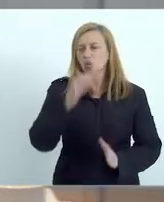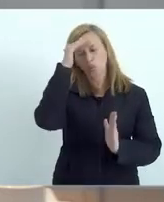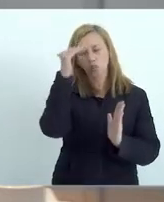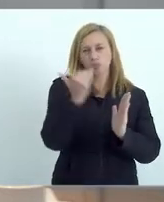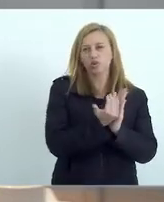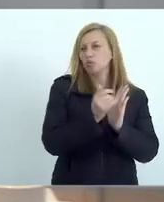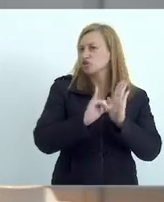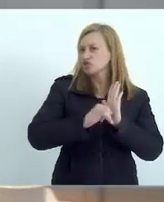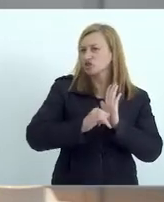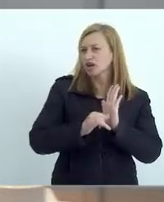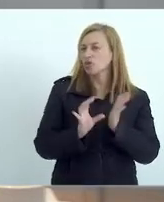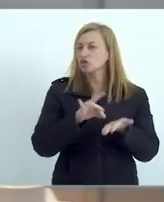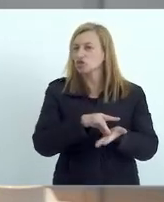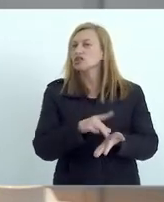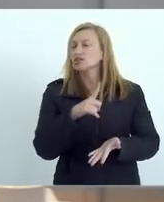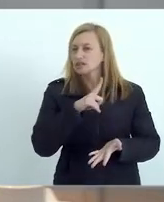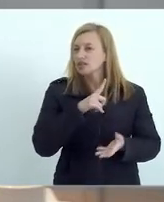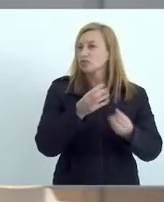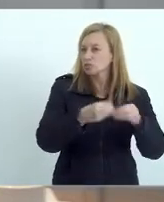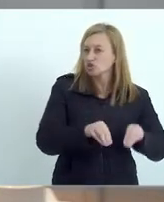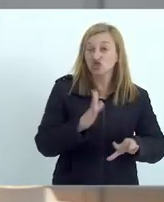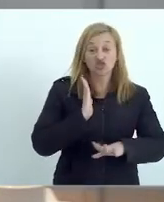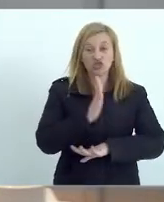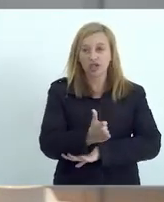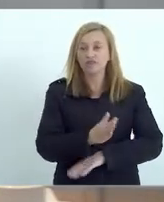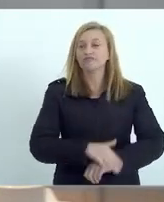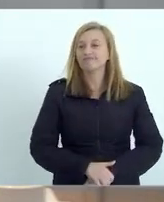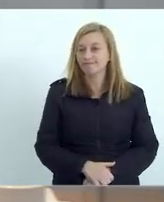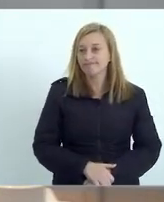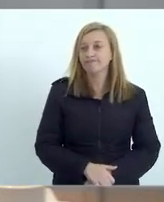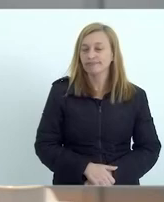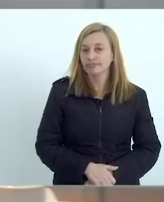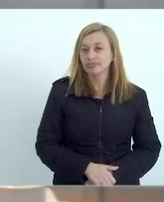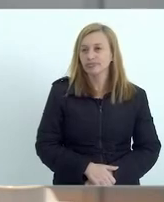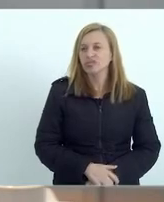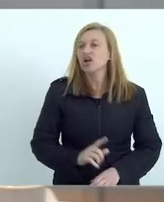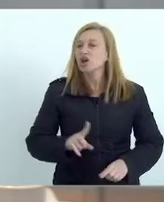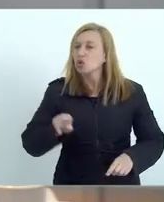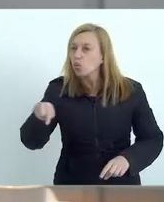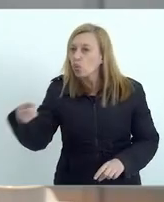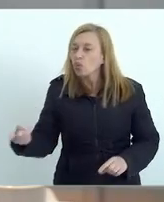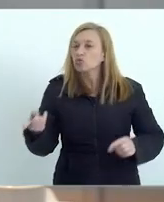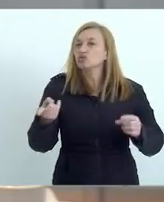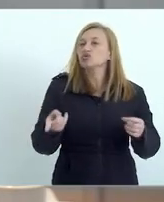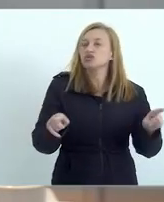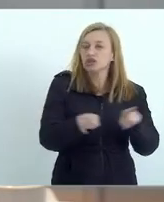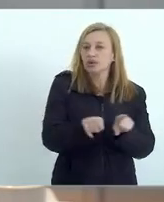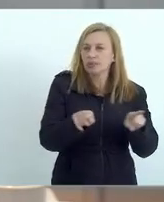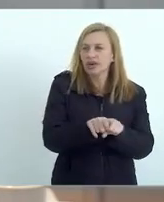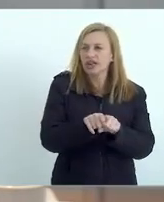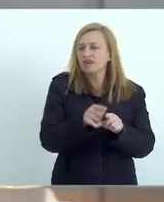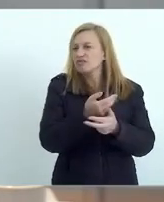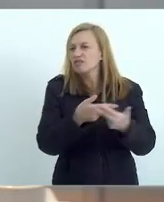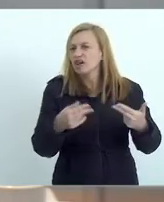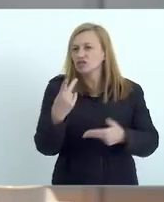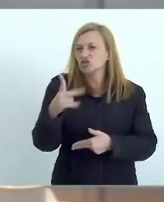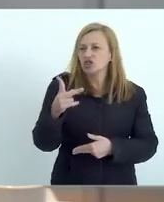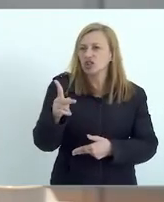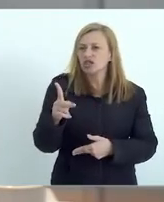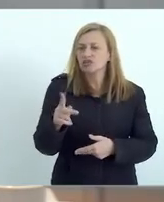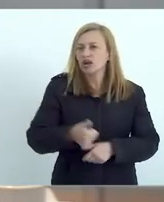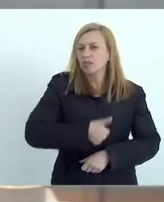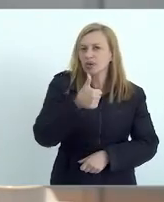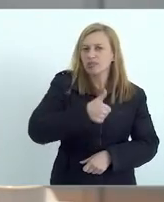cumpriam é que tá original Então teve um prejuízo direto por conta disso e tem os outros candidatos muitos deles que